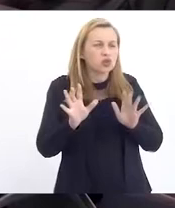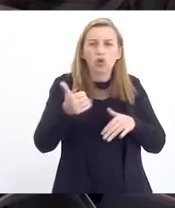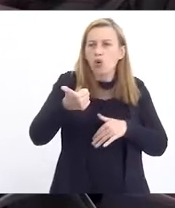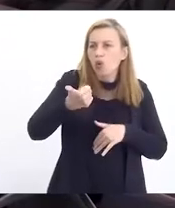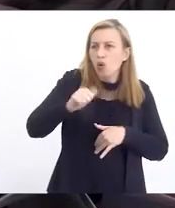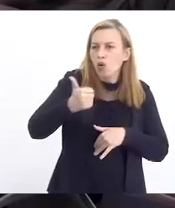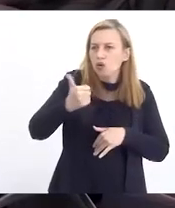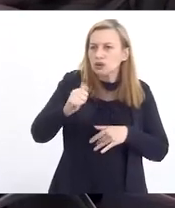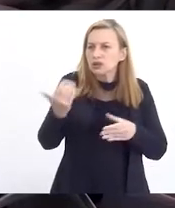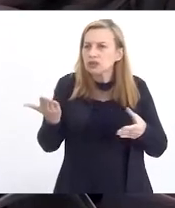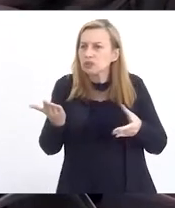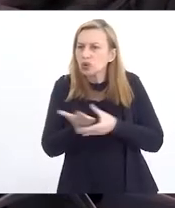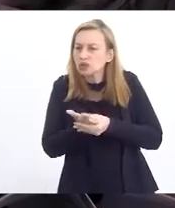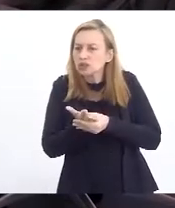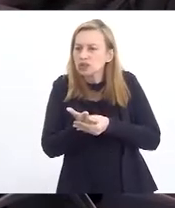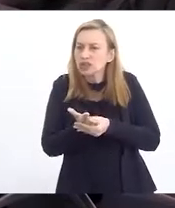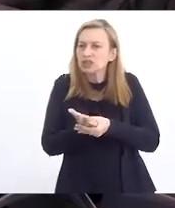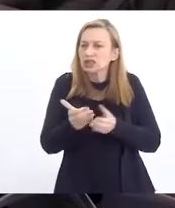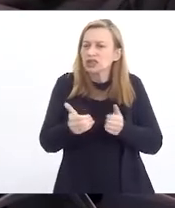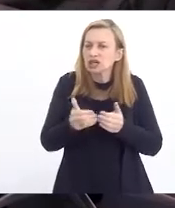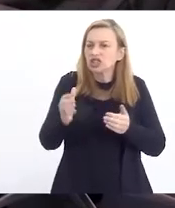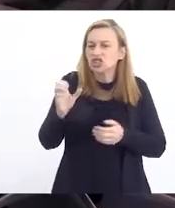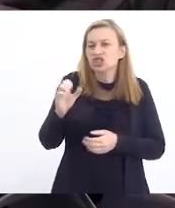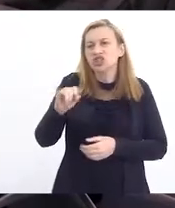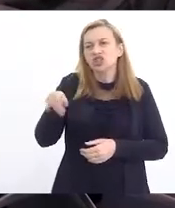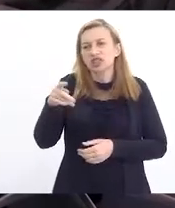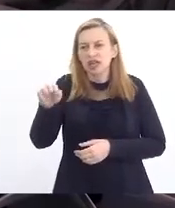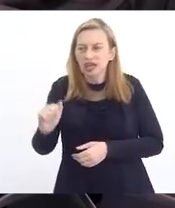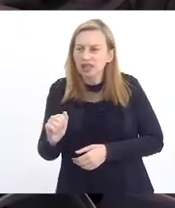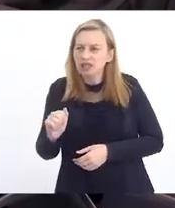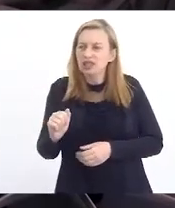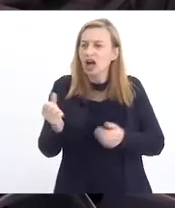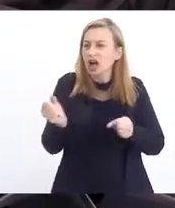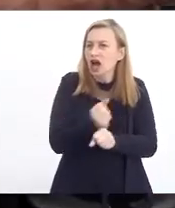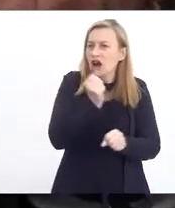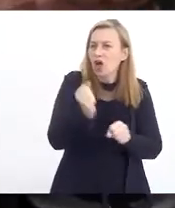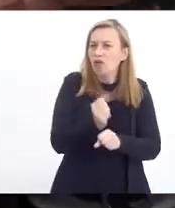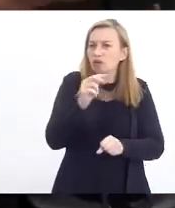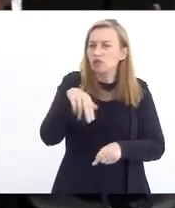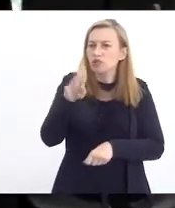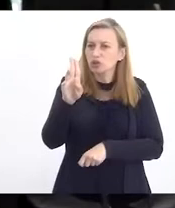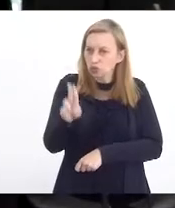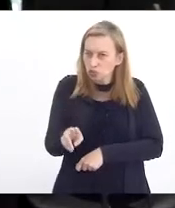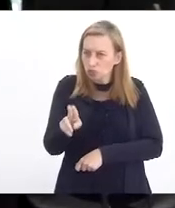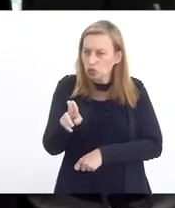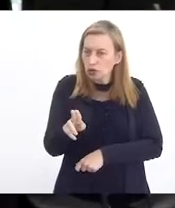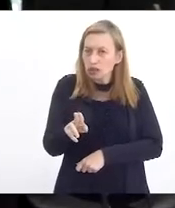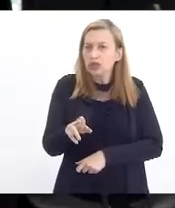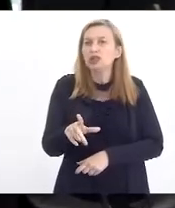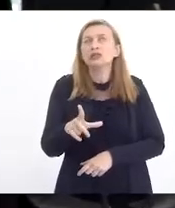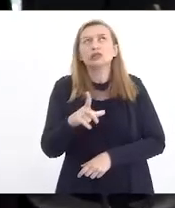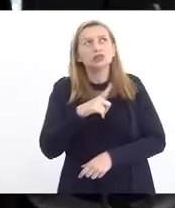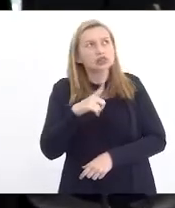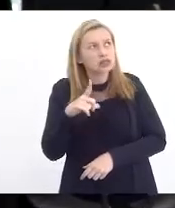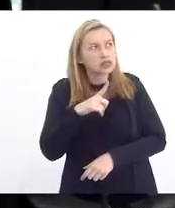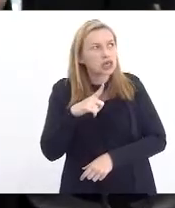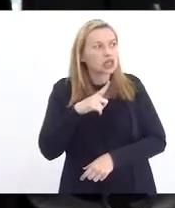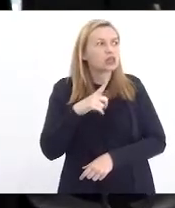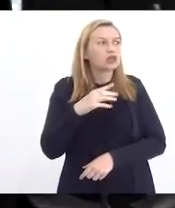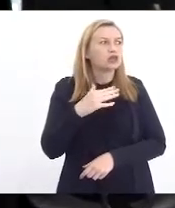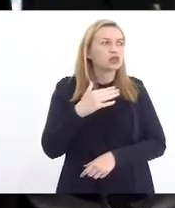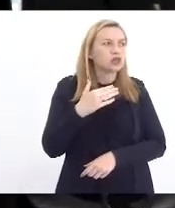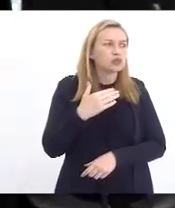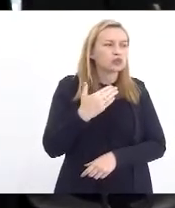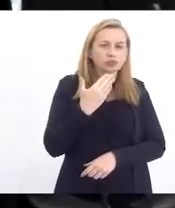11 processos que foram abertos na Genersa referente às obras do Guandu. Sei. E aí tem umas solicitações